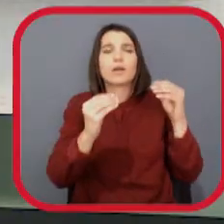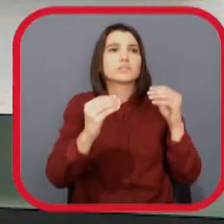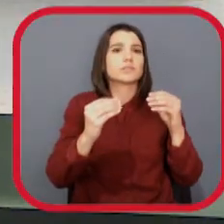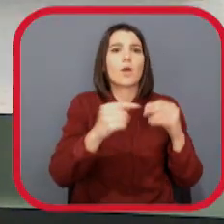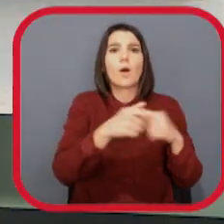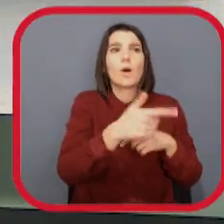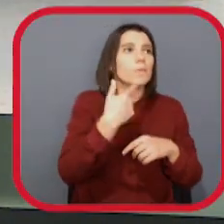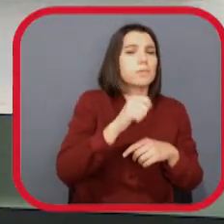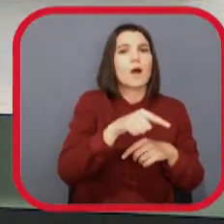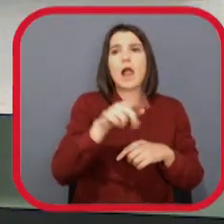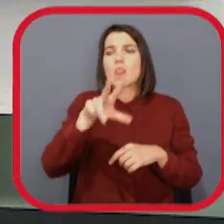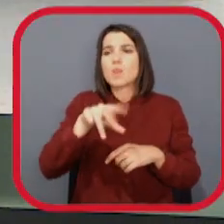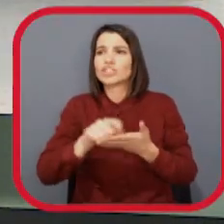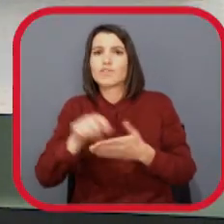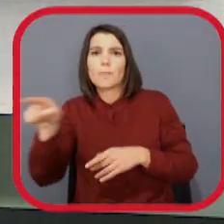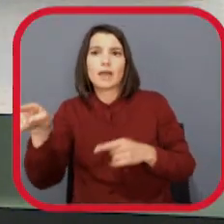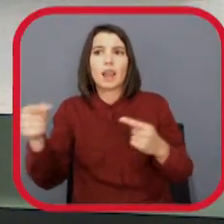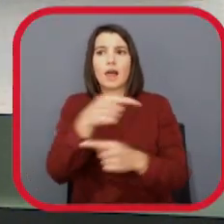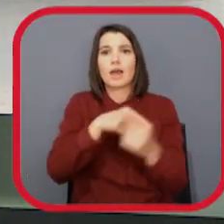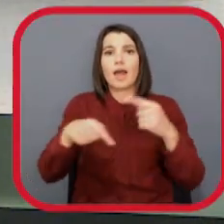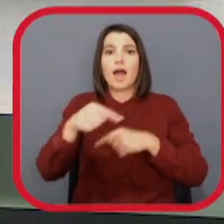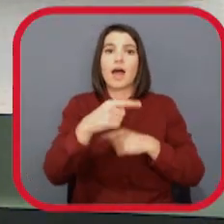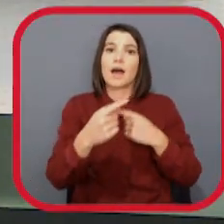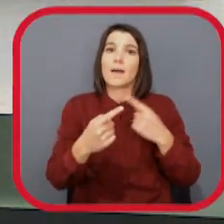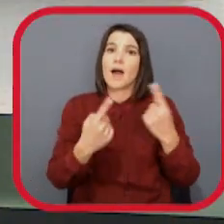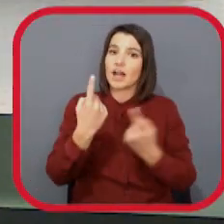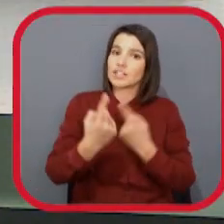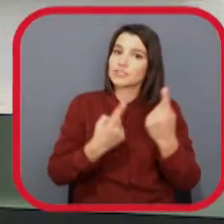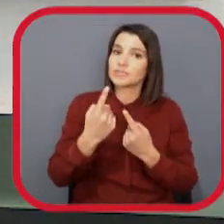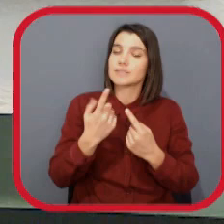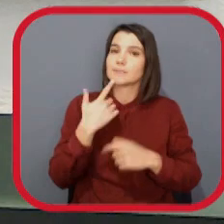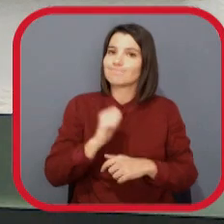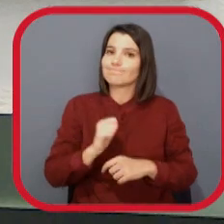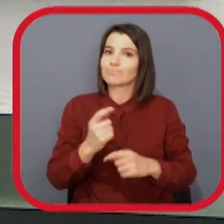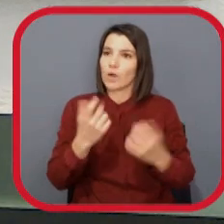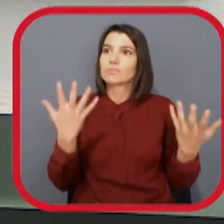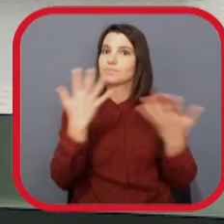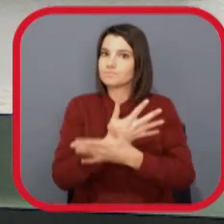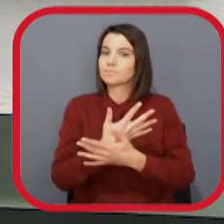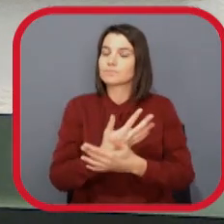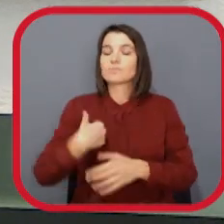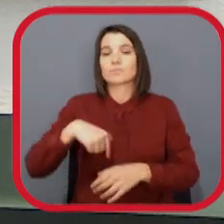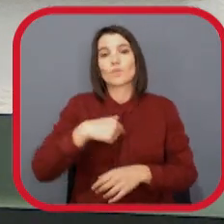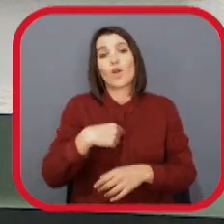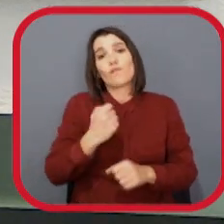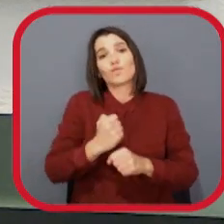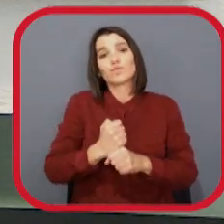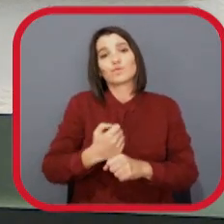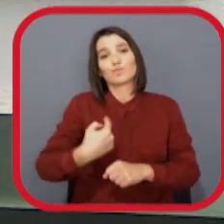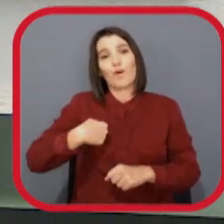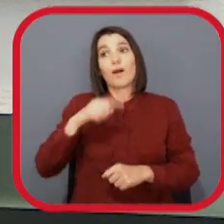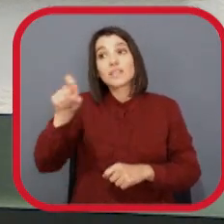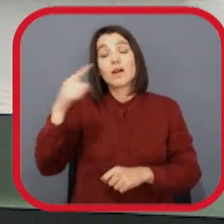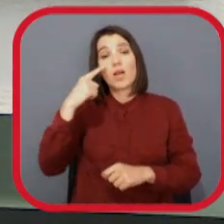personagem e por algum motivo naquele dia não pode, há outro que nunca escreveu para aquele personagem e às vezes não é bem assim. E essa é uma das